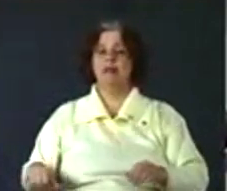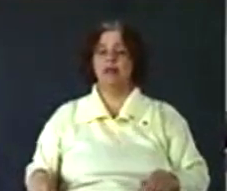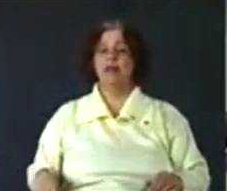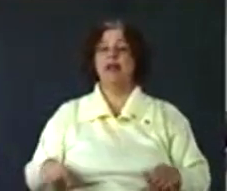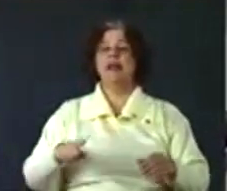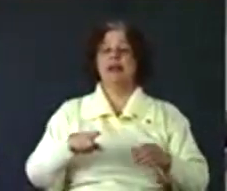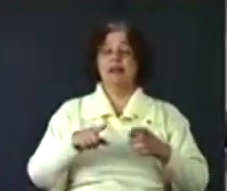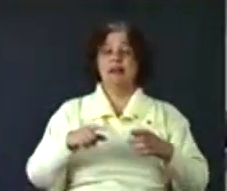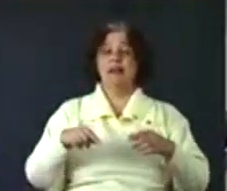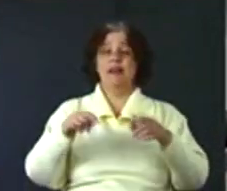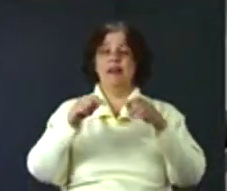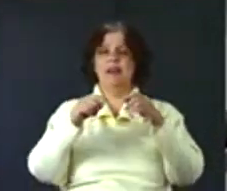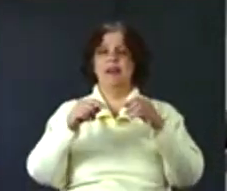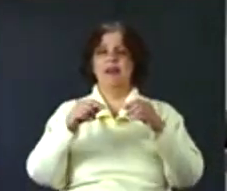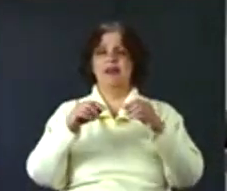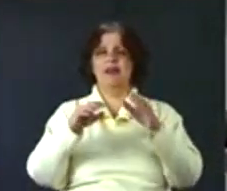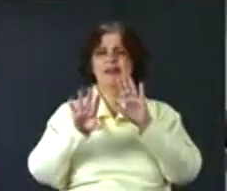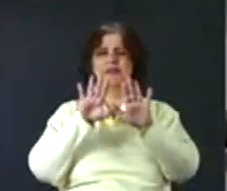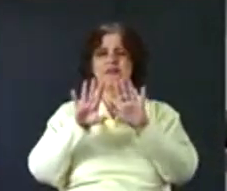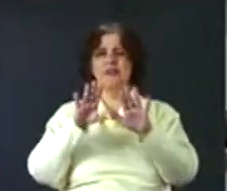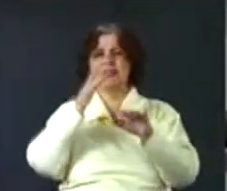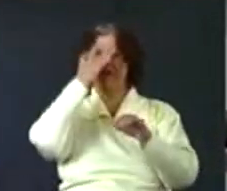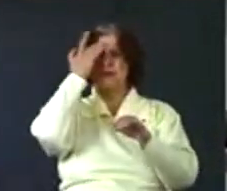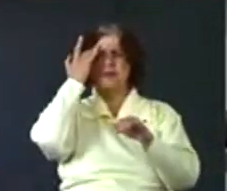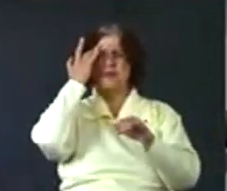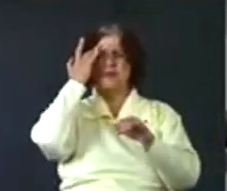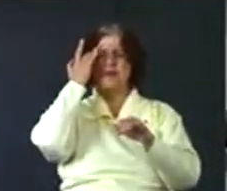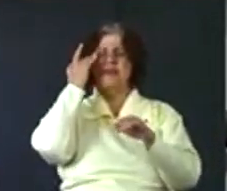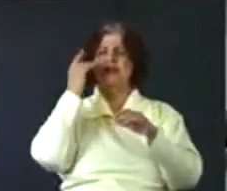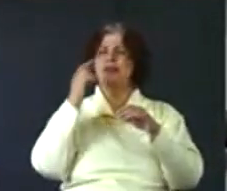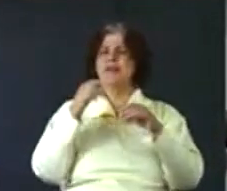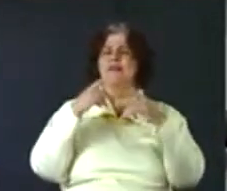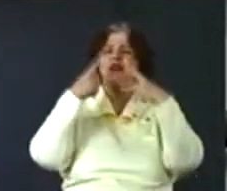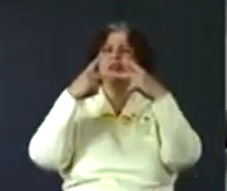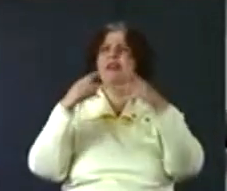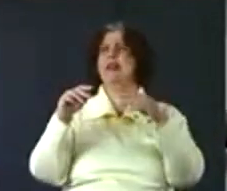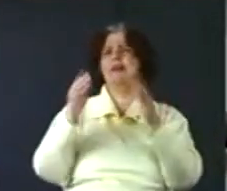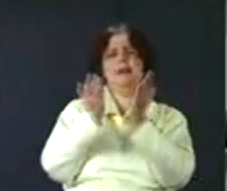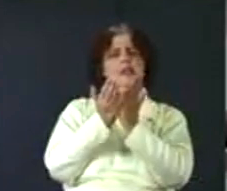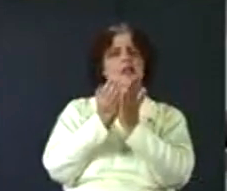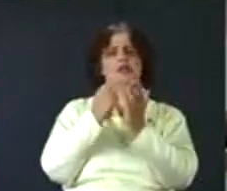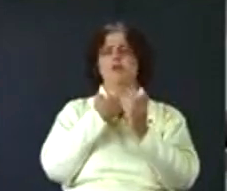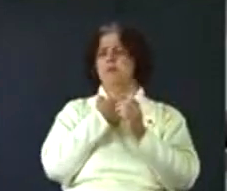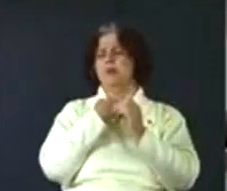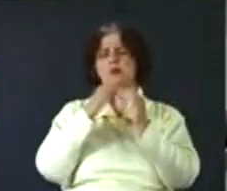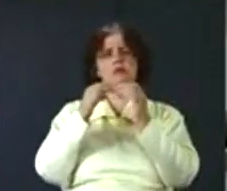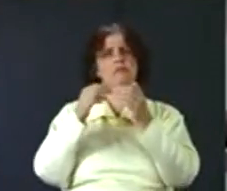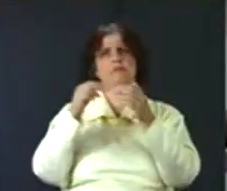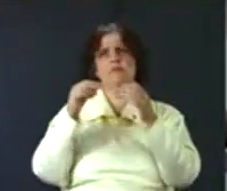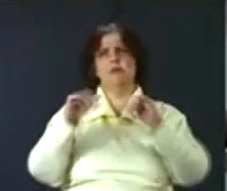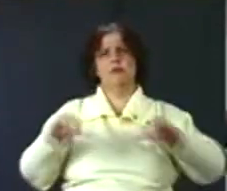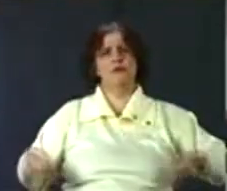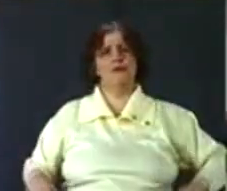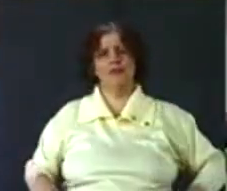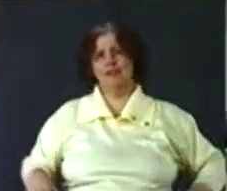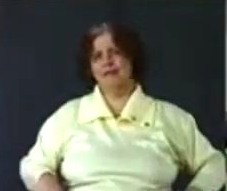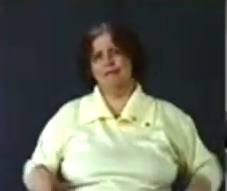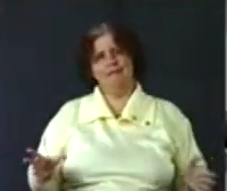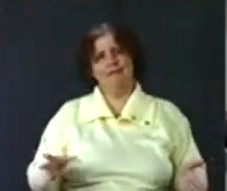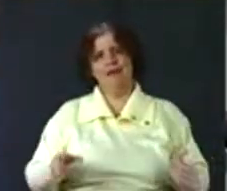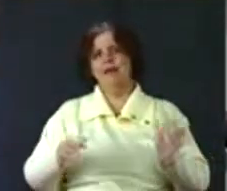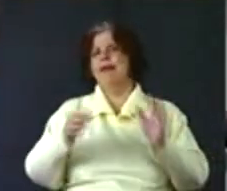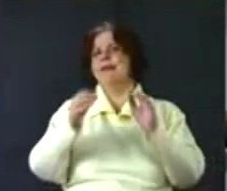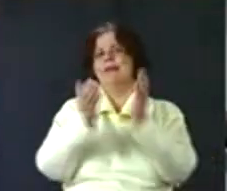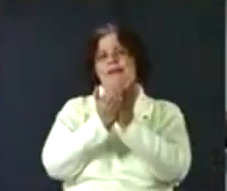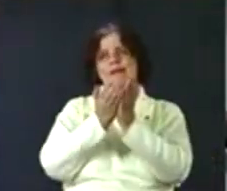está sofrendo, ela está fora do padrão de Deus. Não é verdade. E se tem uma coisa que acontece e é interessante, porque você observa isso tanto na carta